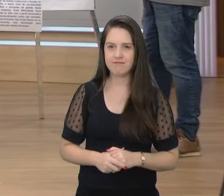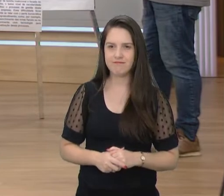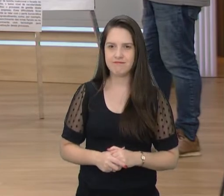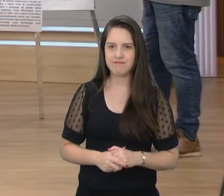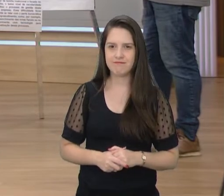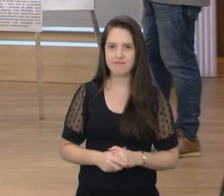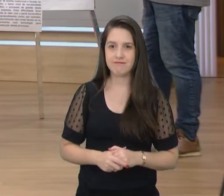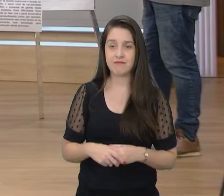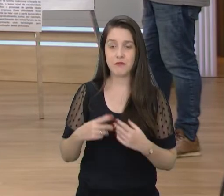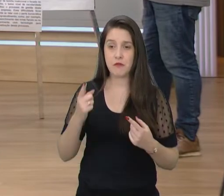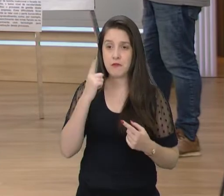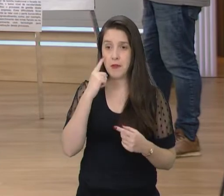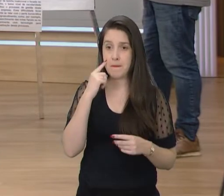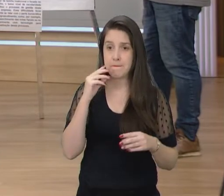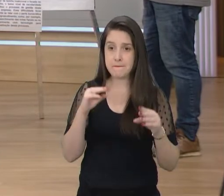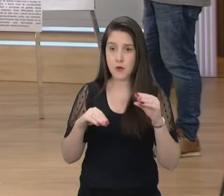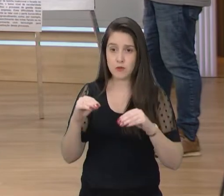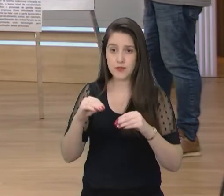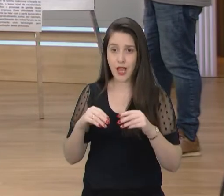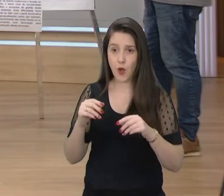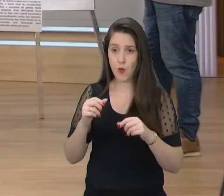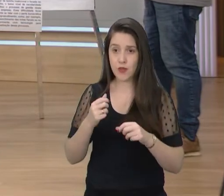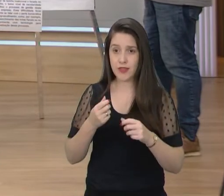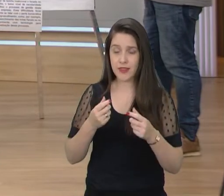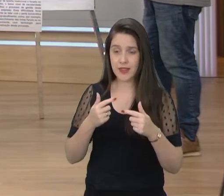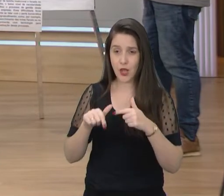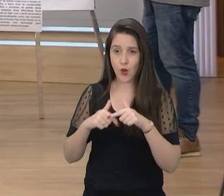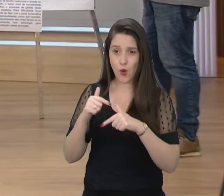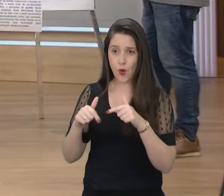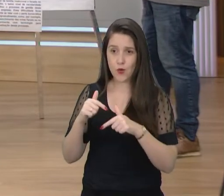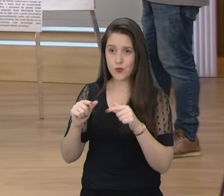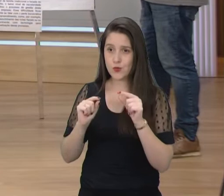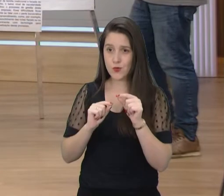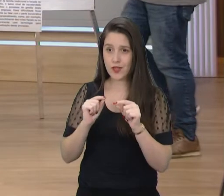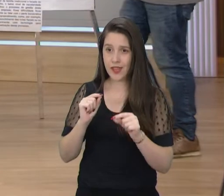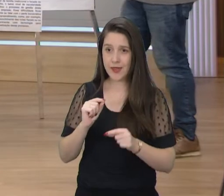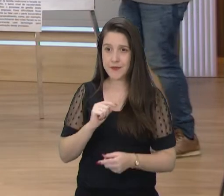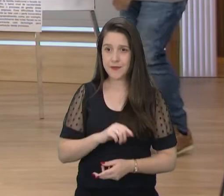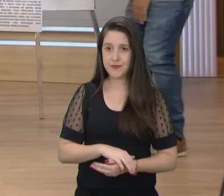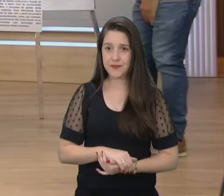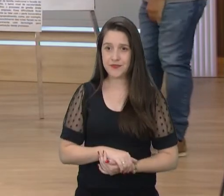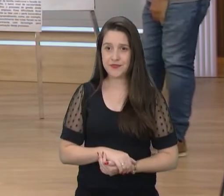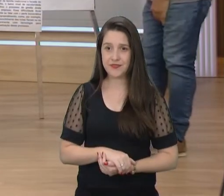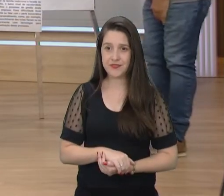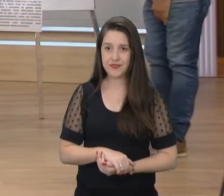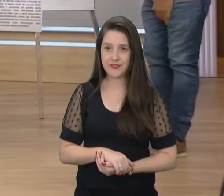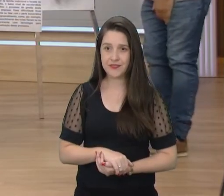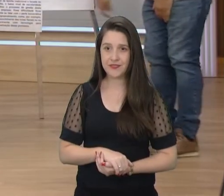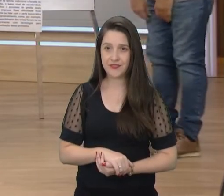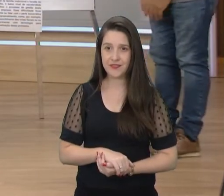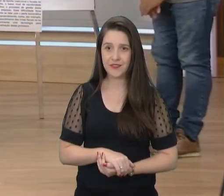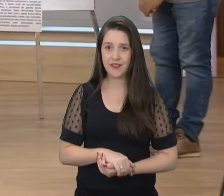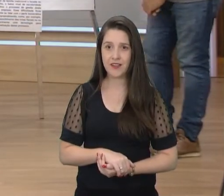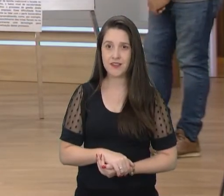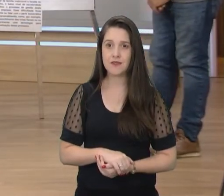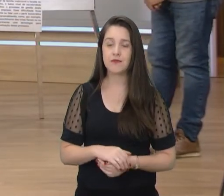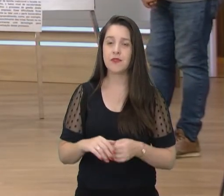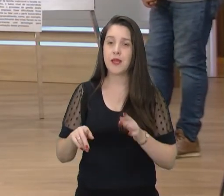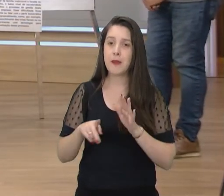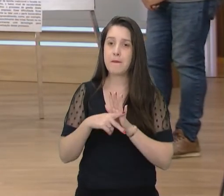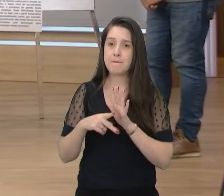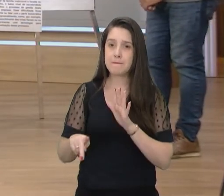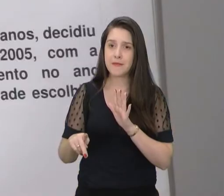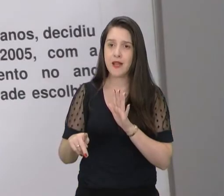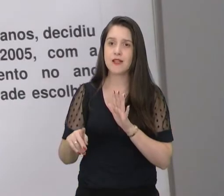o negócio. Ixi, eu acho que é esse aqui, porque ele fechou o negócio. Vamos ler tudo mais alto? ó? Vai. Para não ficar